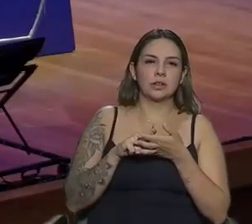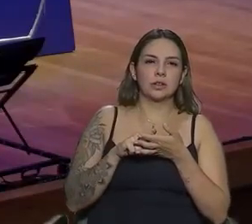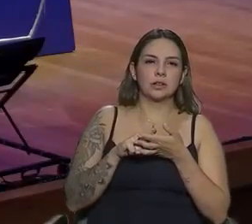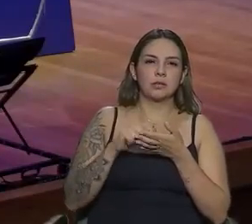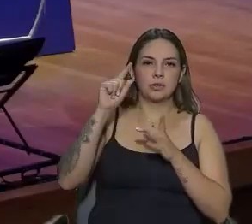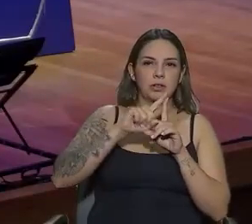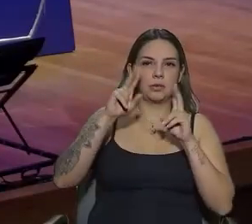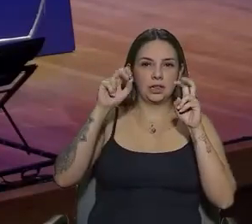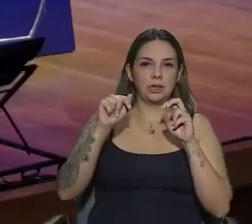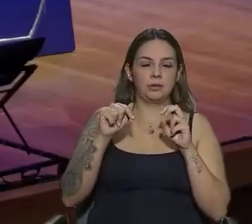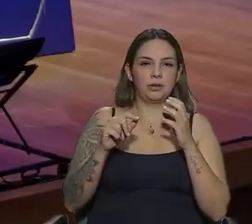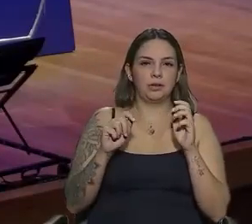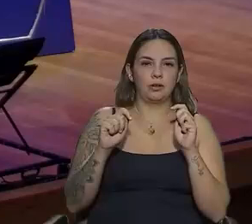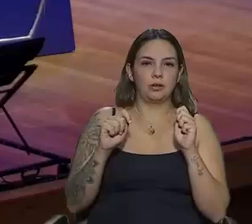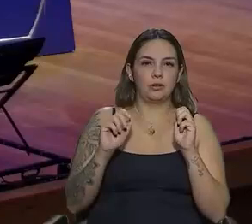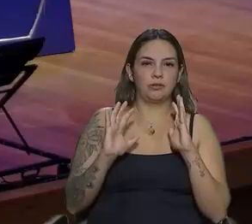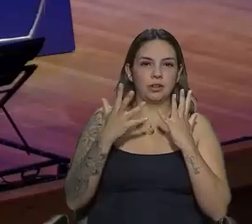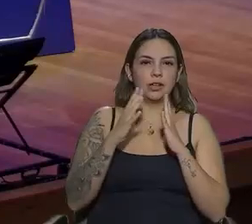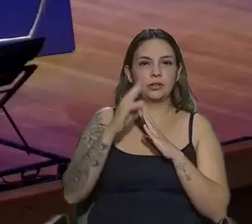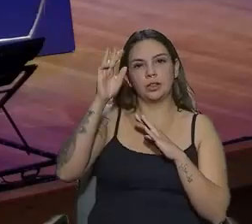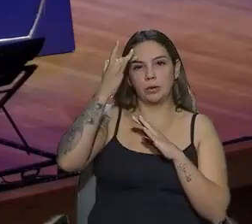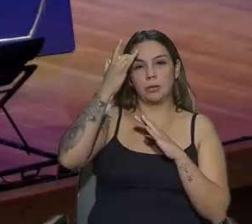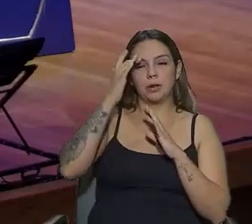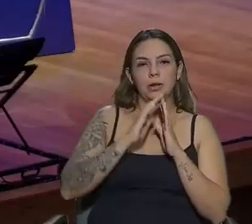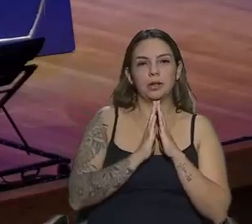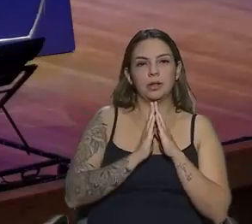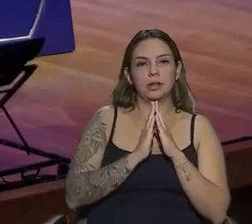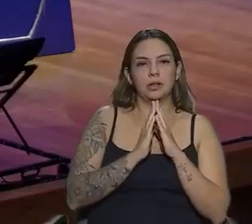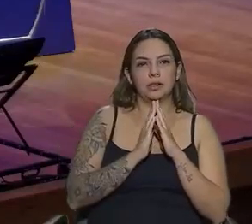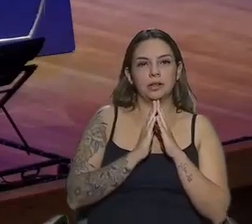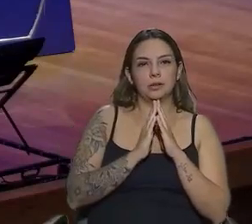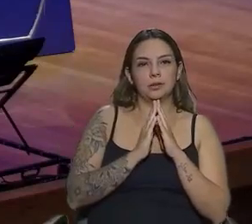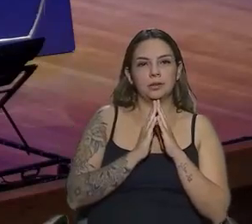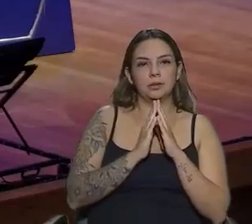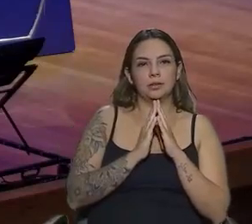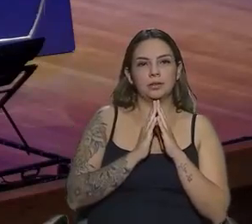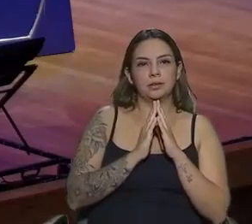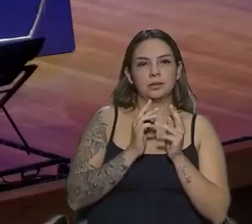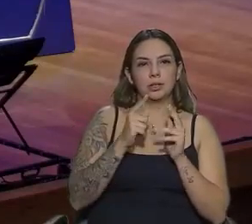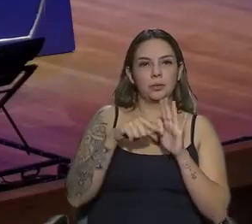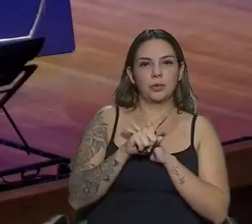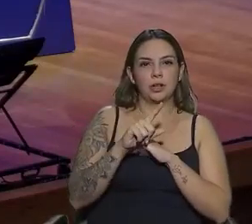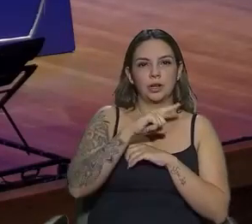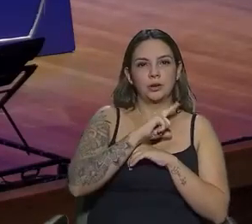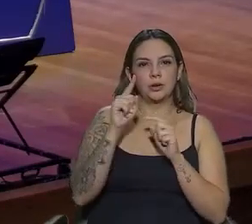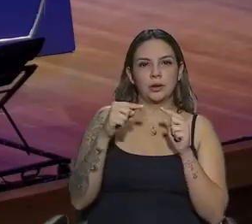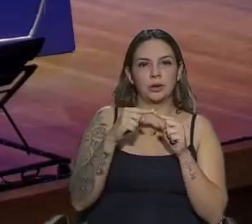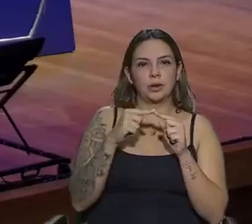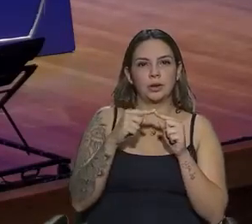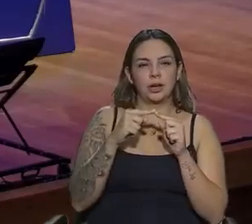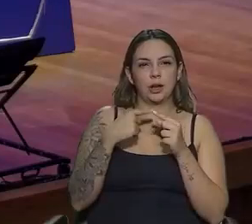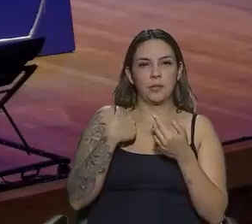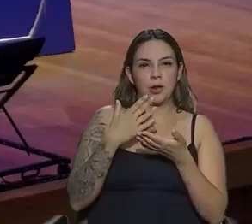E é também um pouco a temática do evento, né? A questão da memória. E uma das perguntas tinha a ver com um